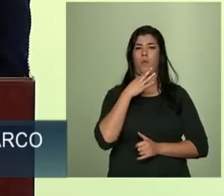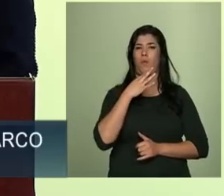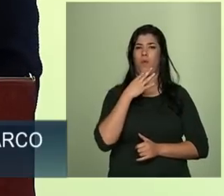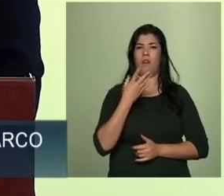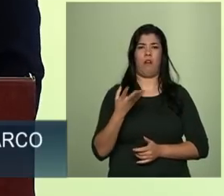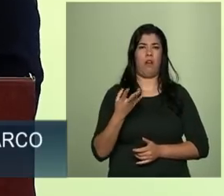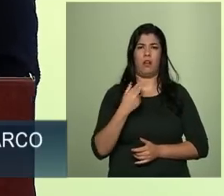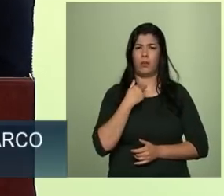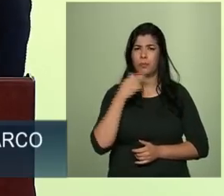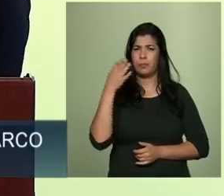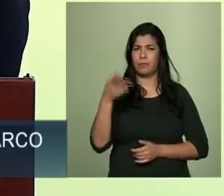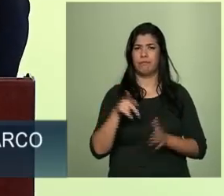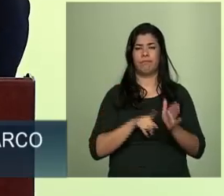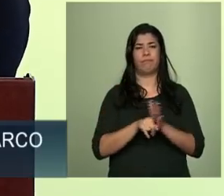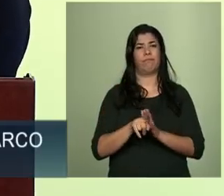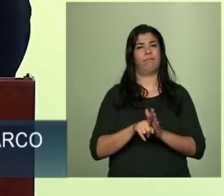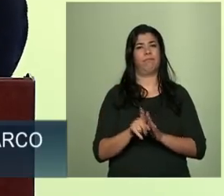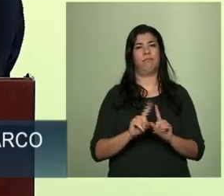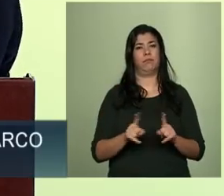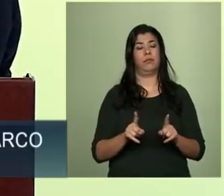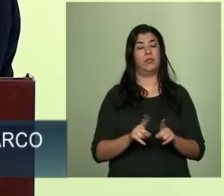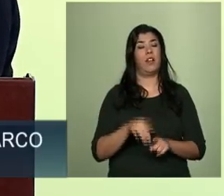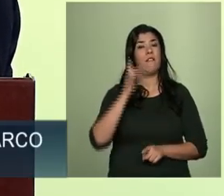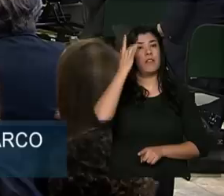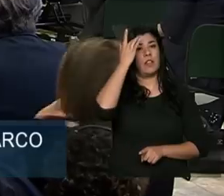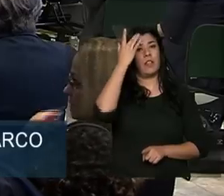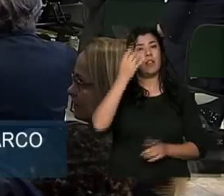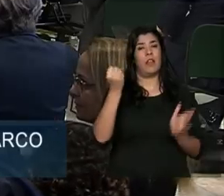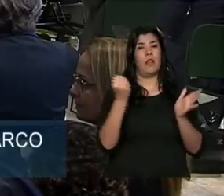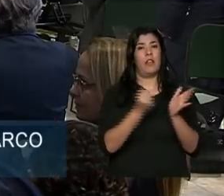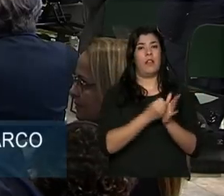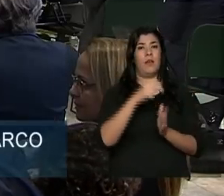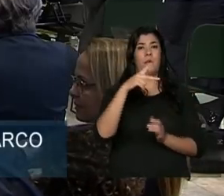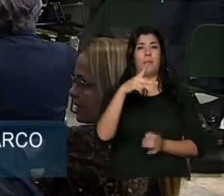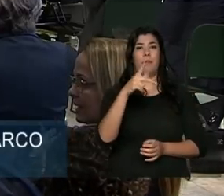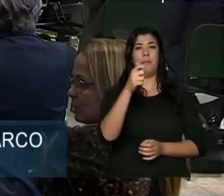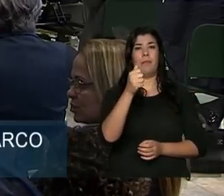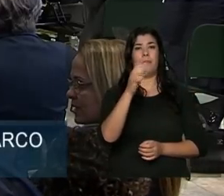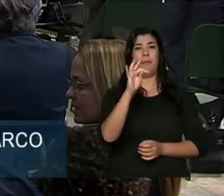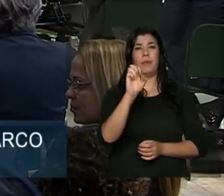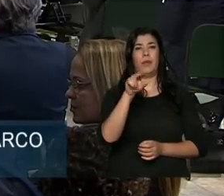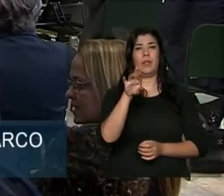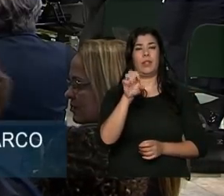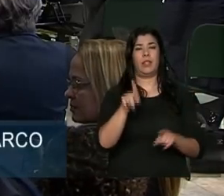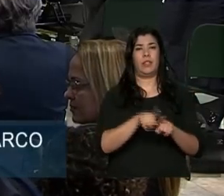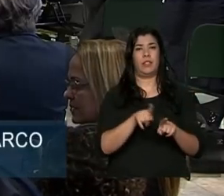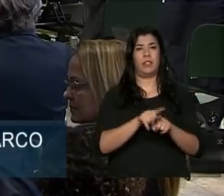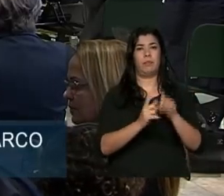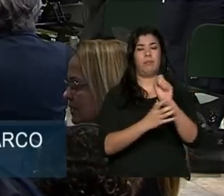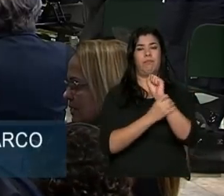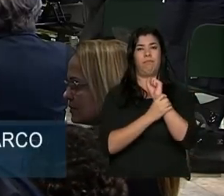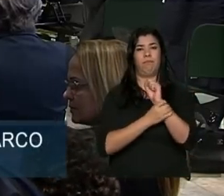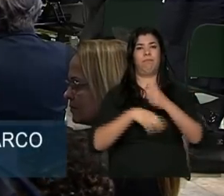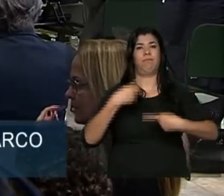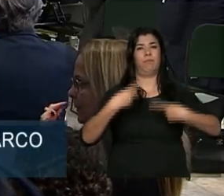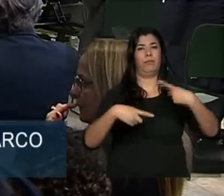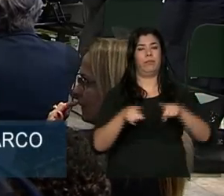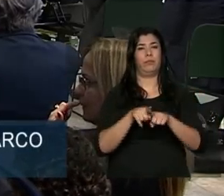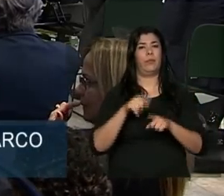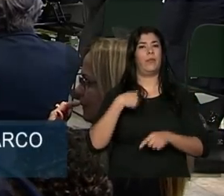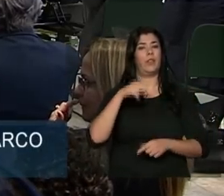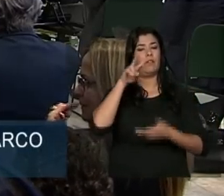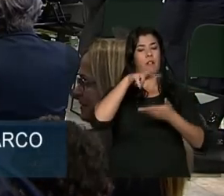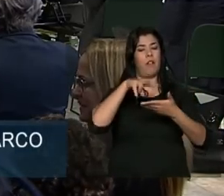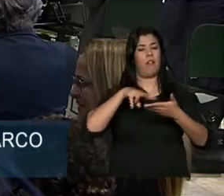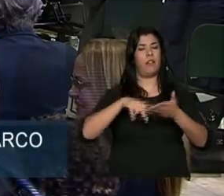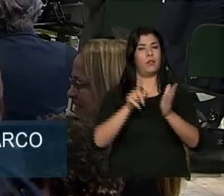Tá? Facilita o depósito de patentes do NPI e segurança jurídica estimula o investimento privado. Estava lendo agora no jornal, a